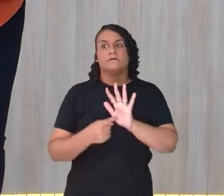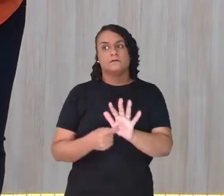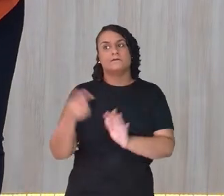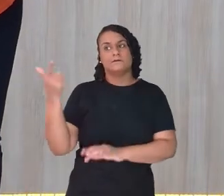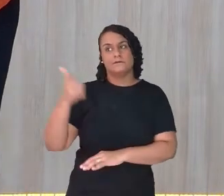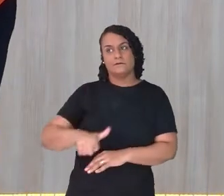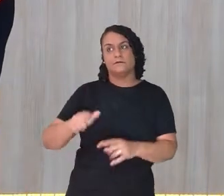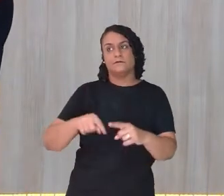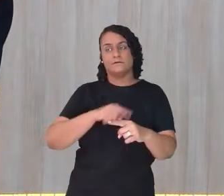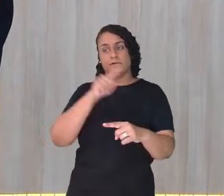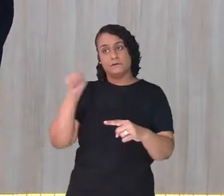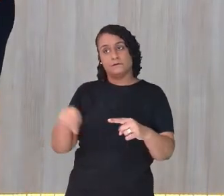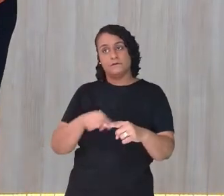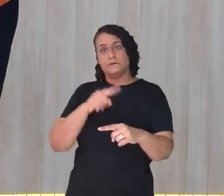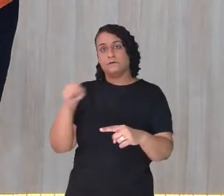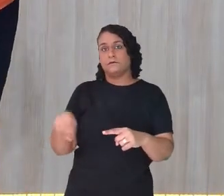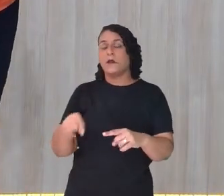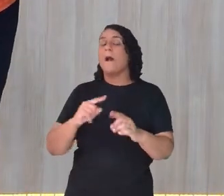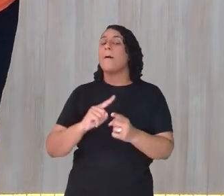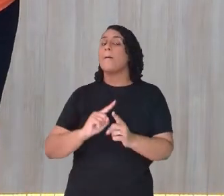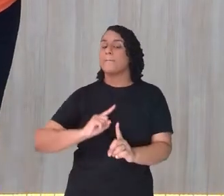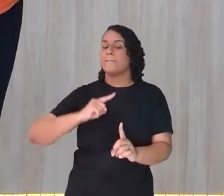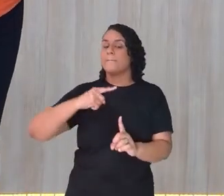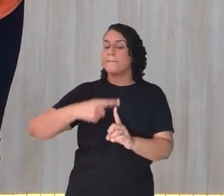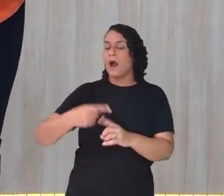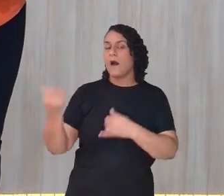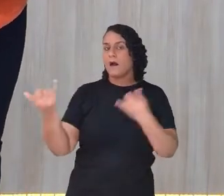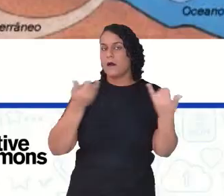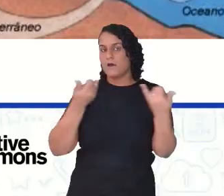ciclo, mas trazendo mais informações.